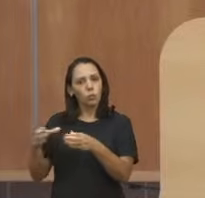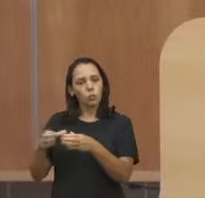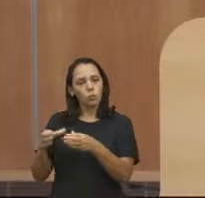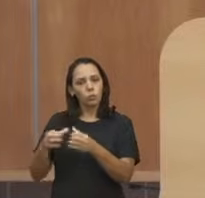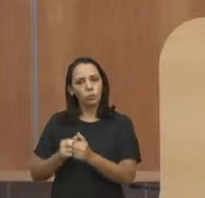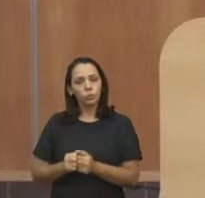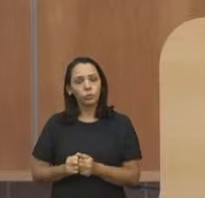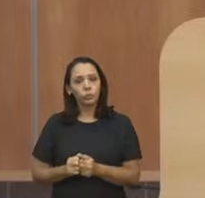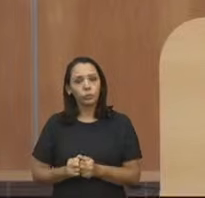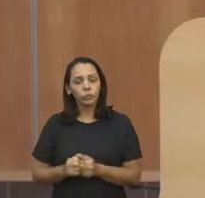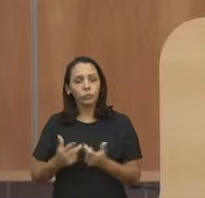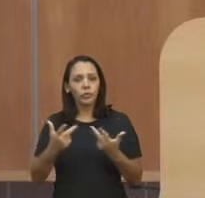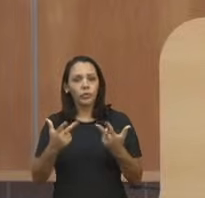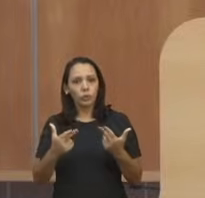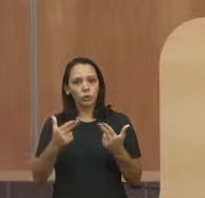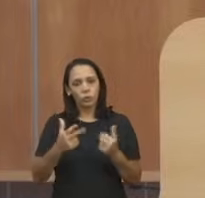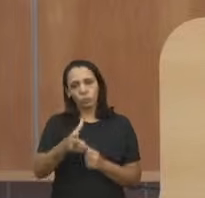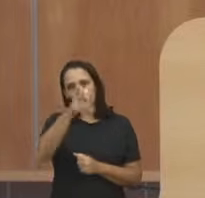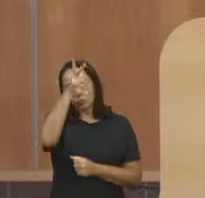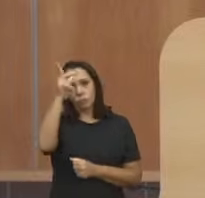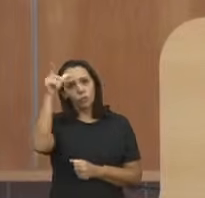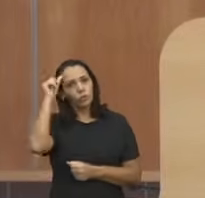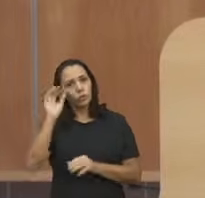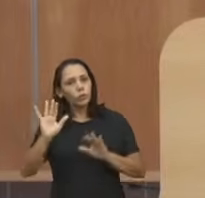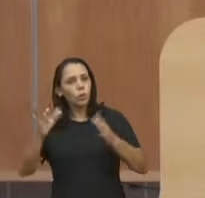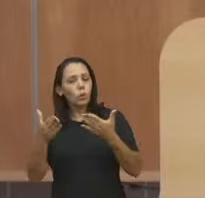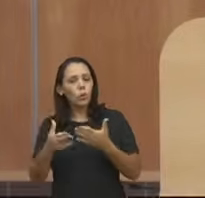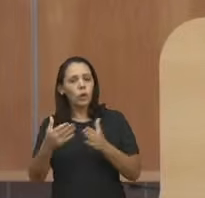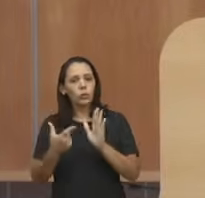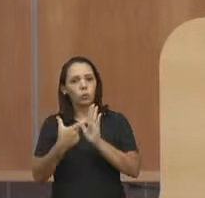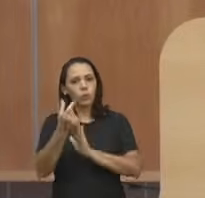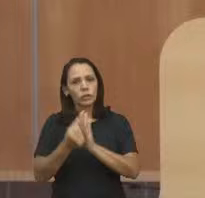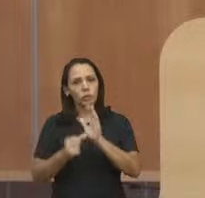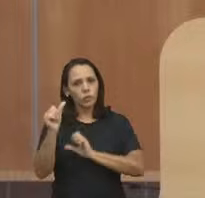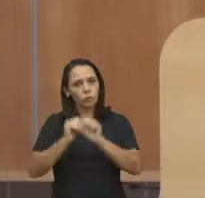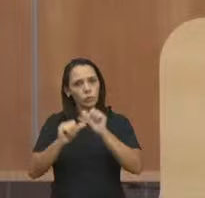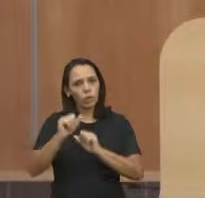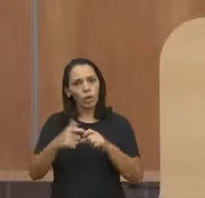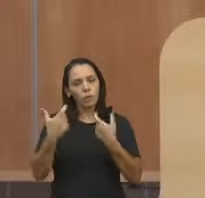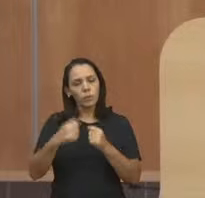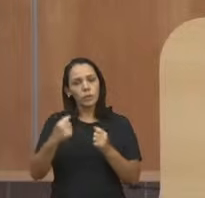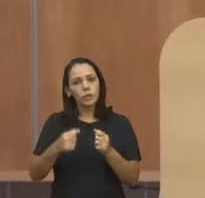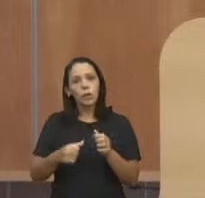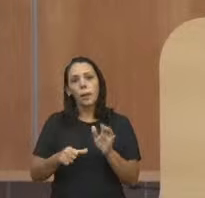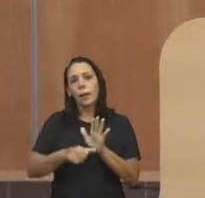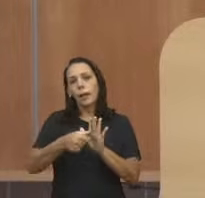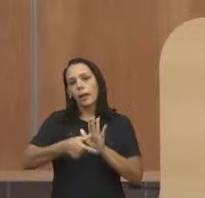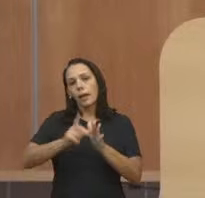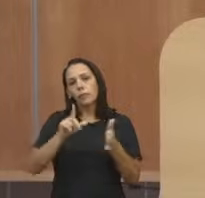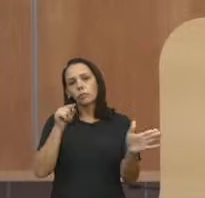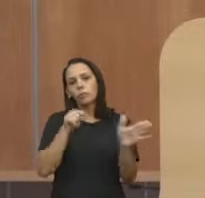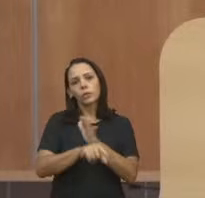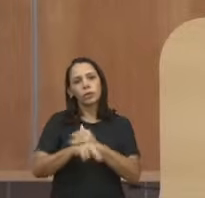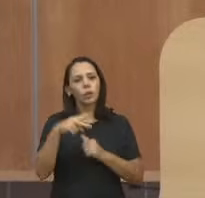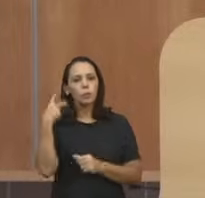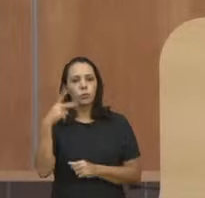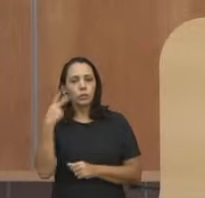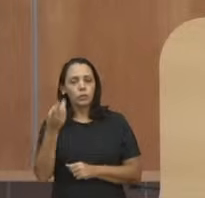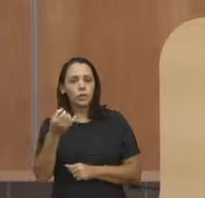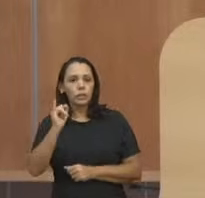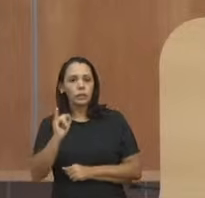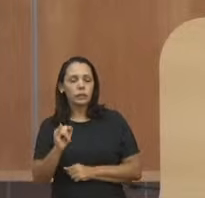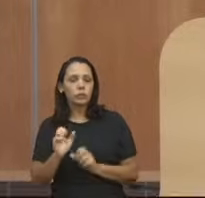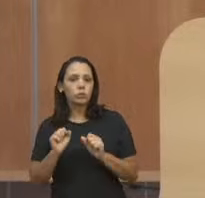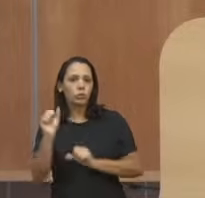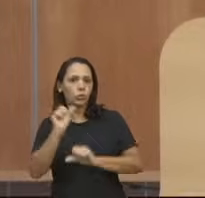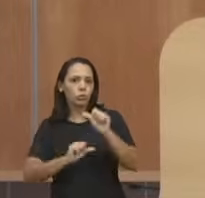lá muitos anos atrás esse lugar do rei, tem que fazer uma alteração orçamentária, ele tem que consultar os vereadores. Se ele pode mudar acima do limite que está autorizado,